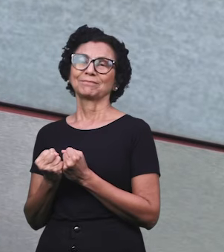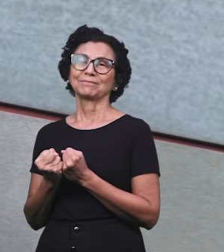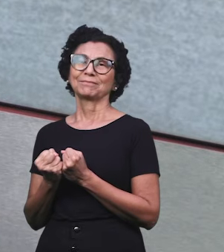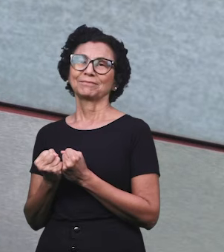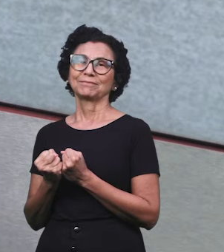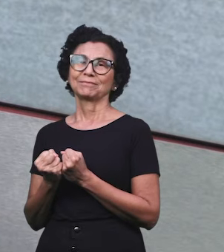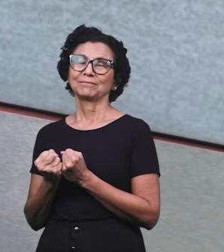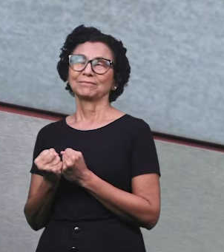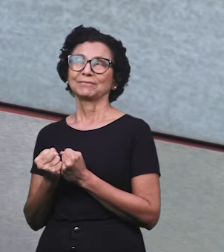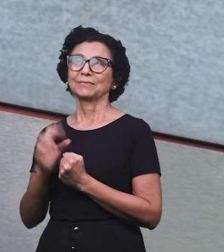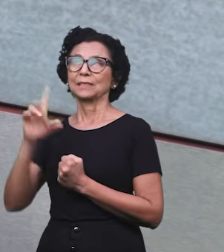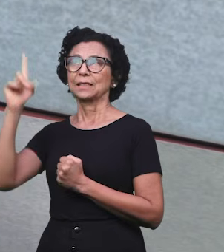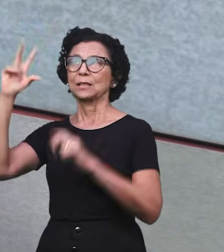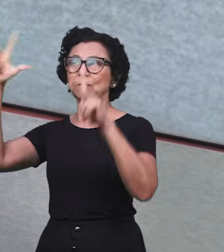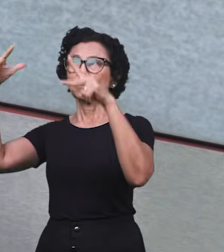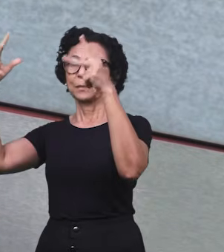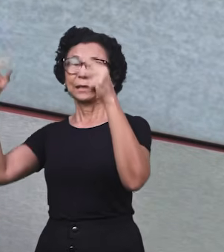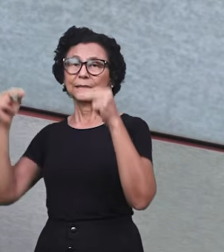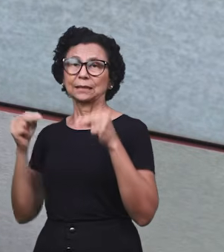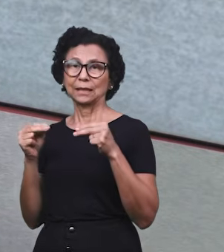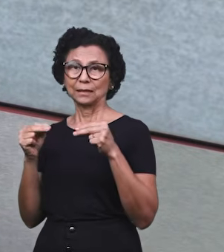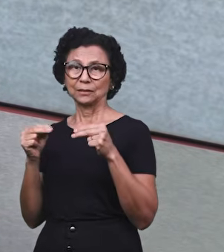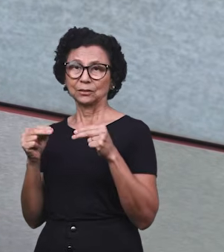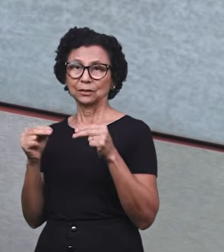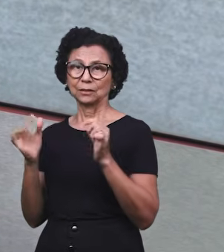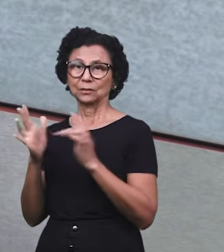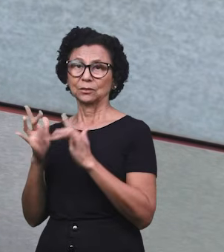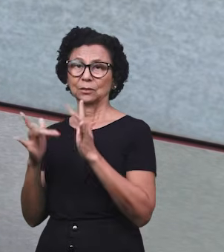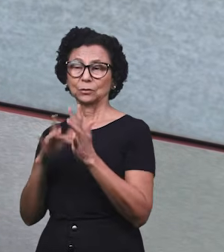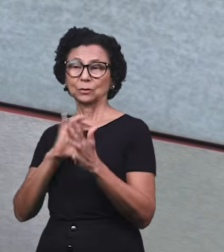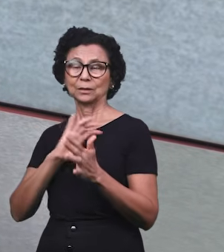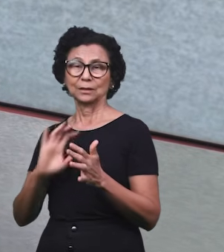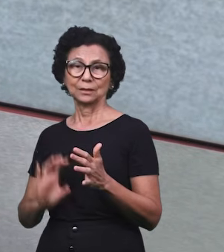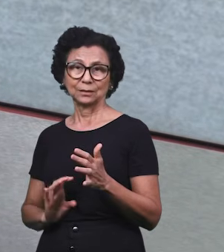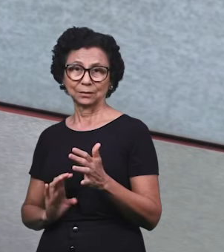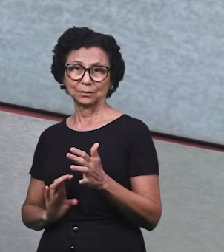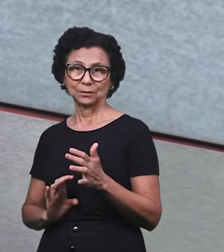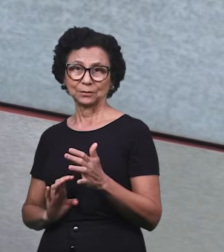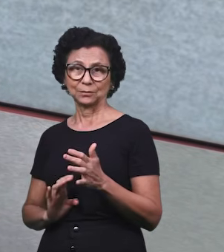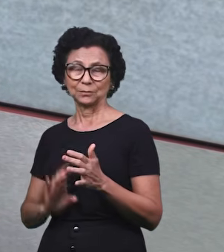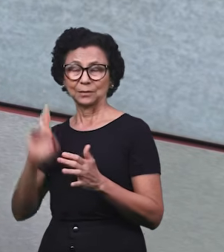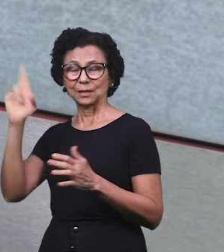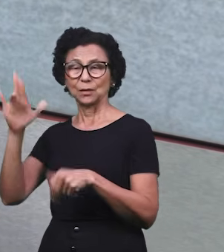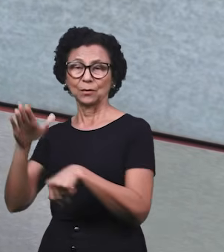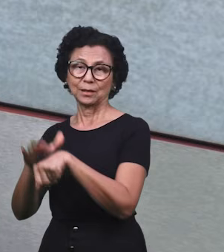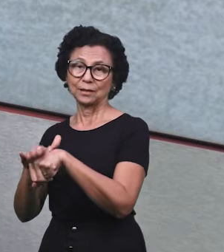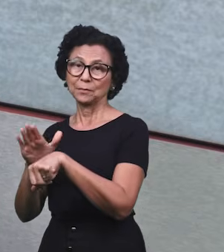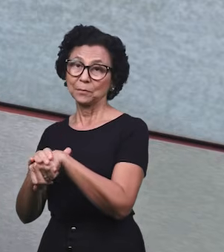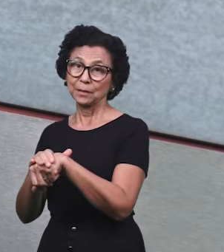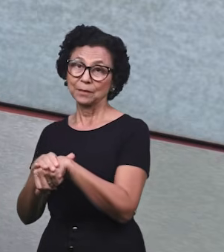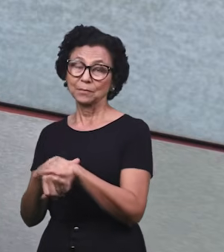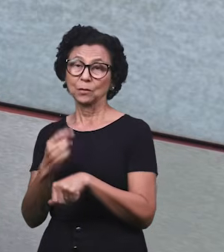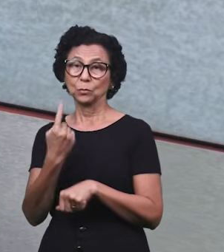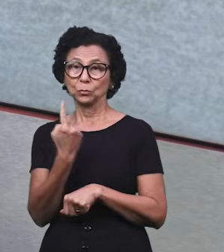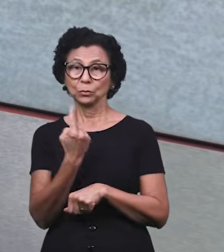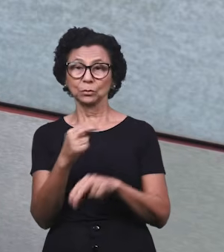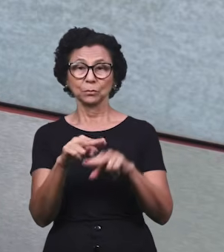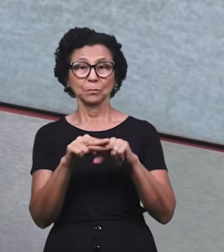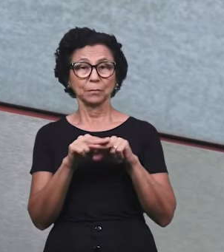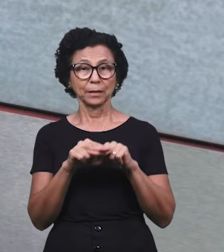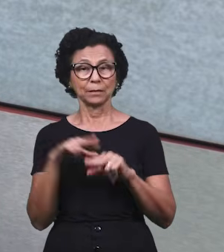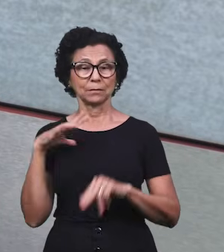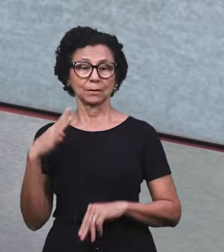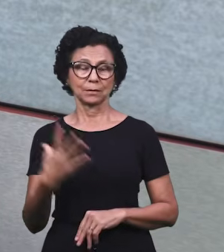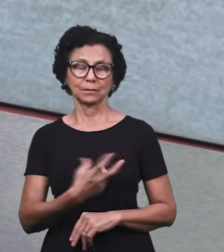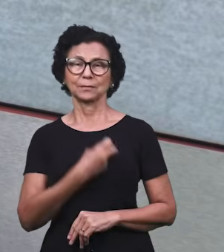vida eterna por Jesus Cristo, o nosso Senhor. Então, é o único meio de salvação. Aí